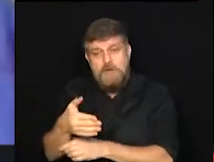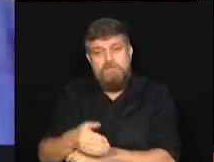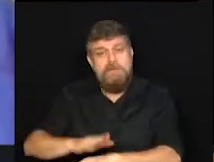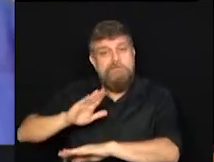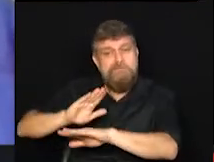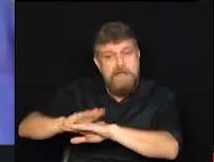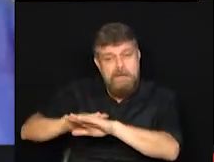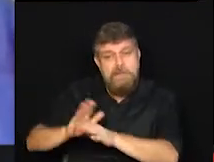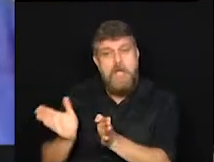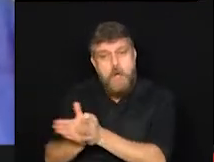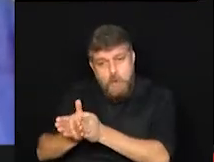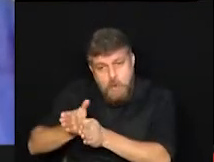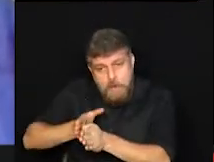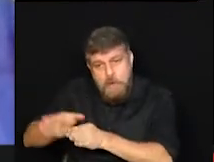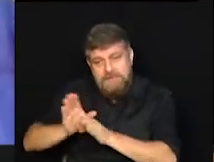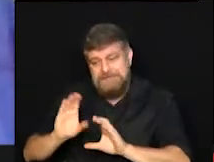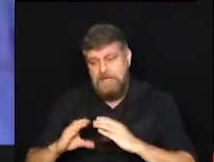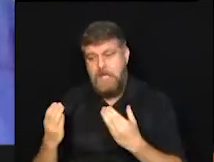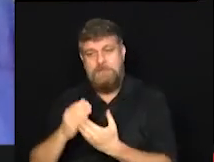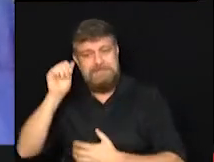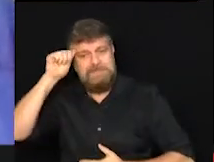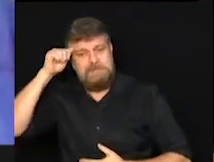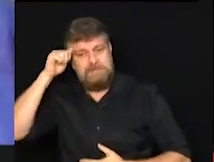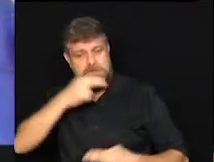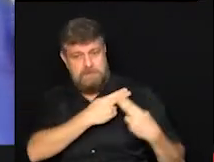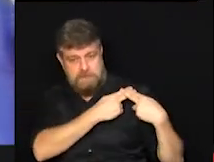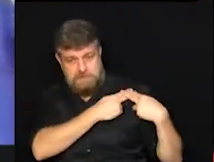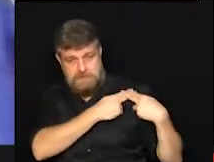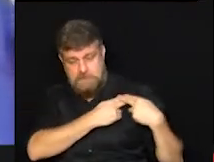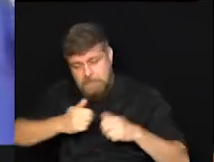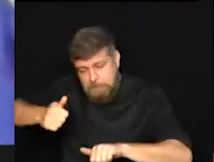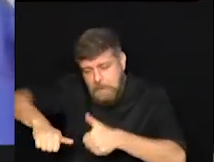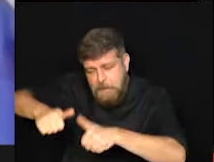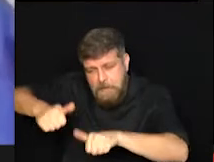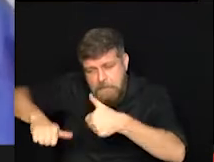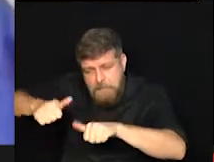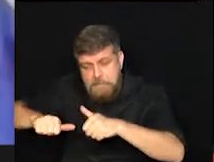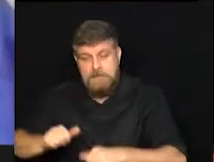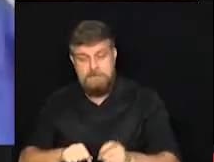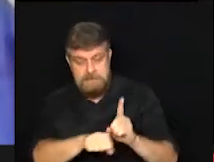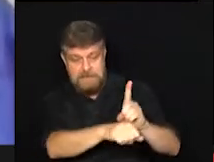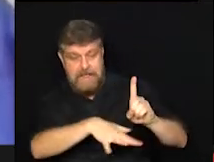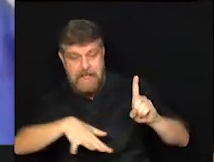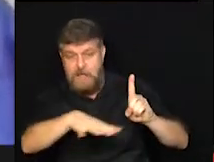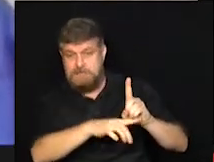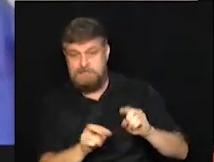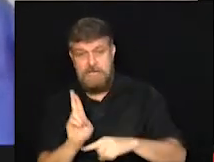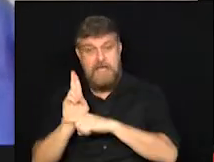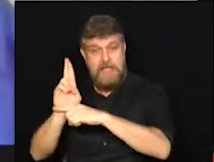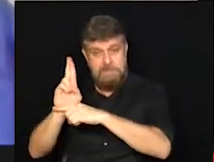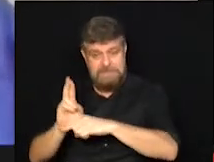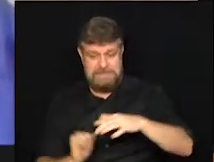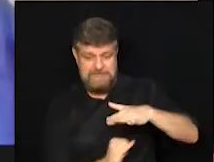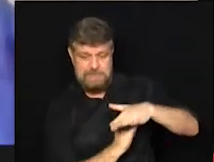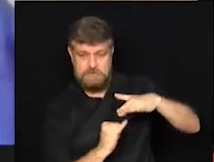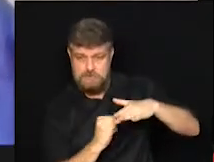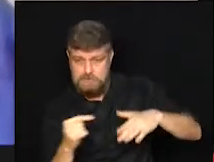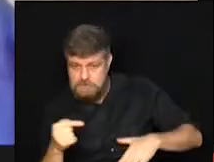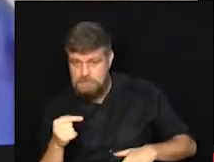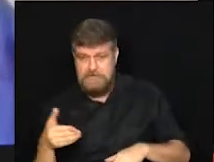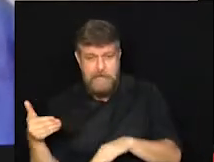feitas também pelo Conselho da Comunidade Negra, de modo que a sociedade representada pelas entidades que